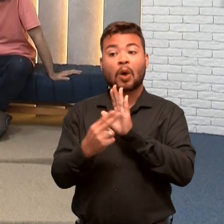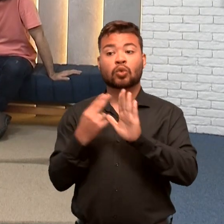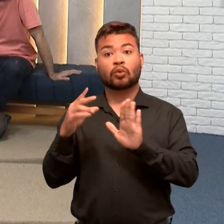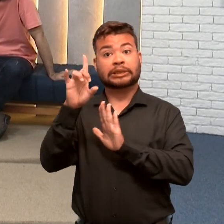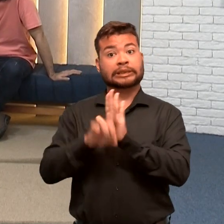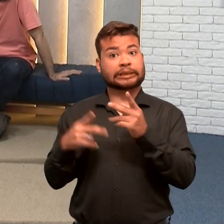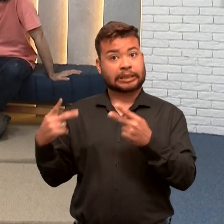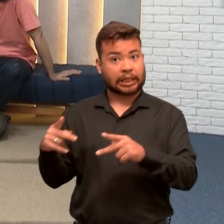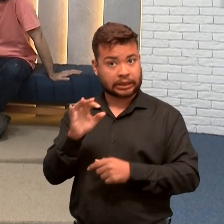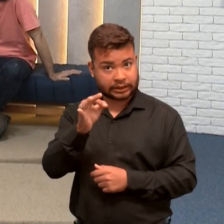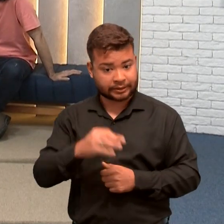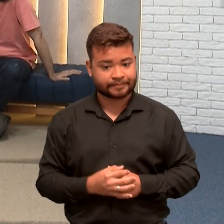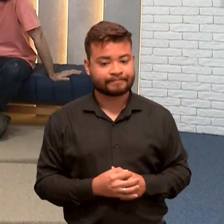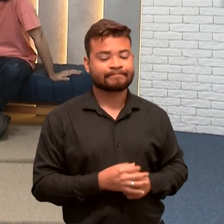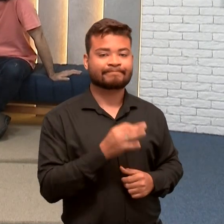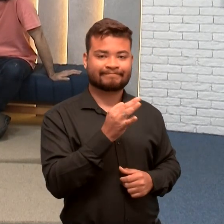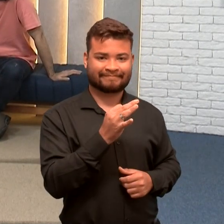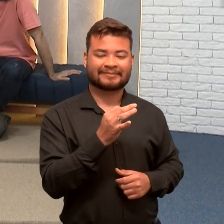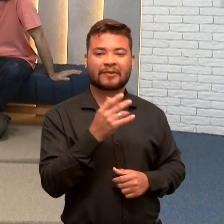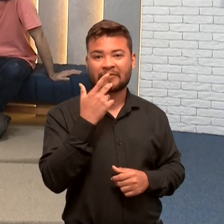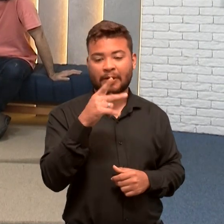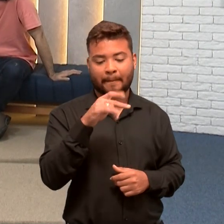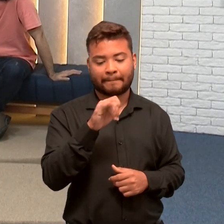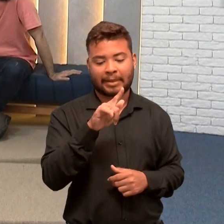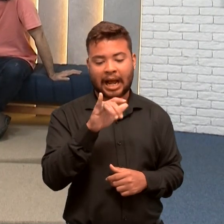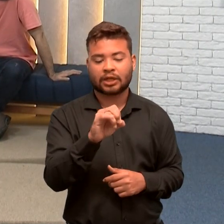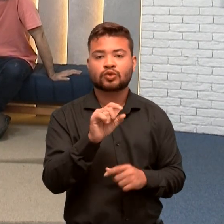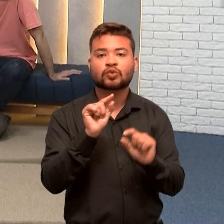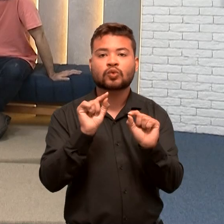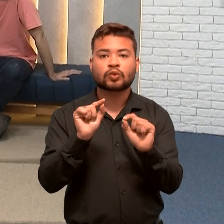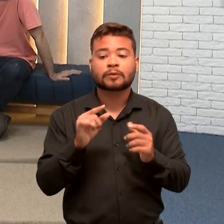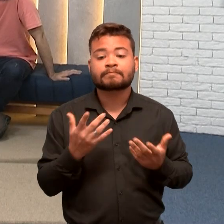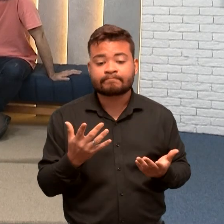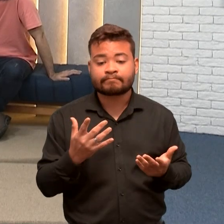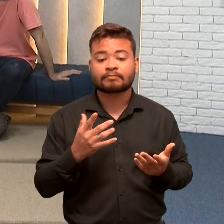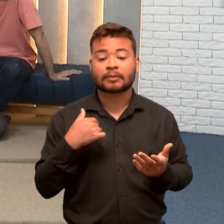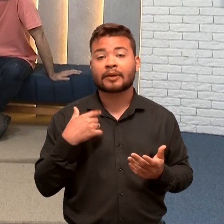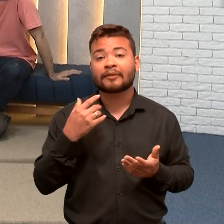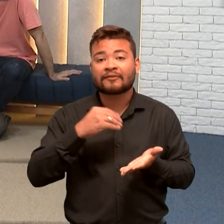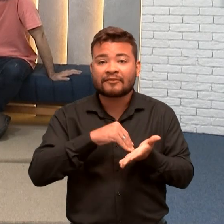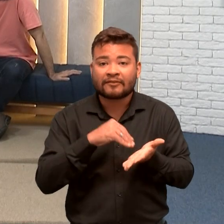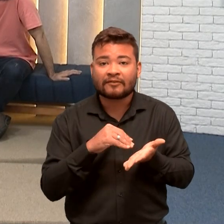Isso, plágio é algo que a gente brinca muito, eu brinco muito com meus alunos, que a gente não foi, desde a infância,